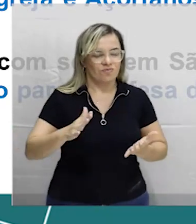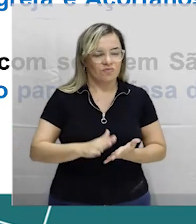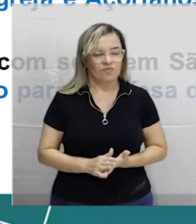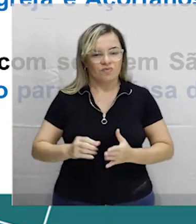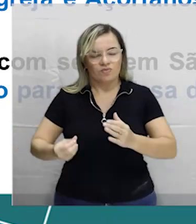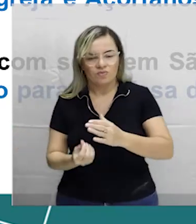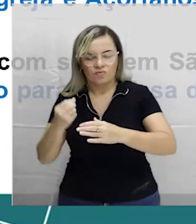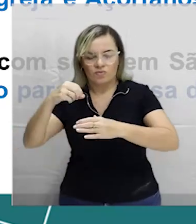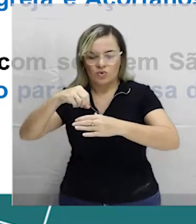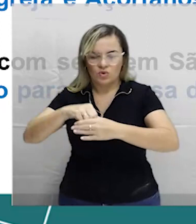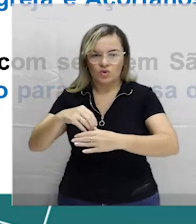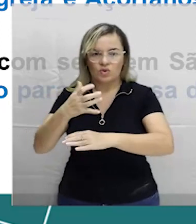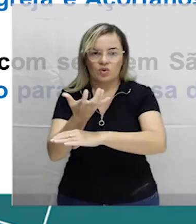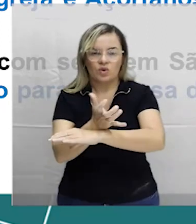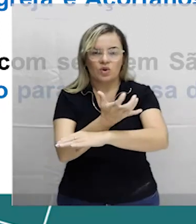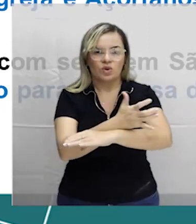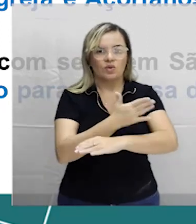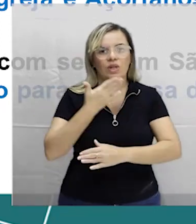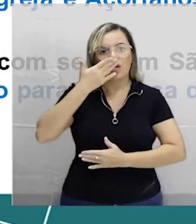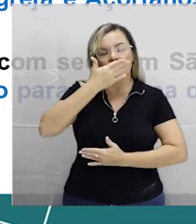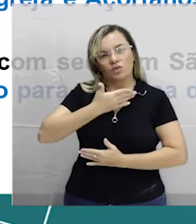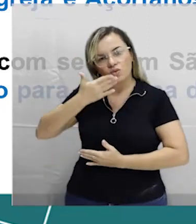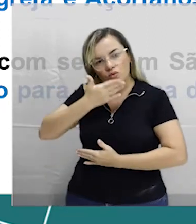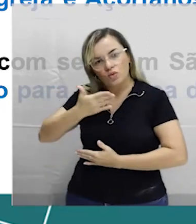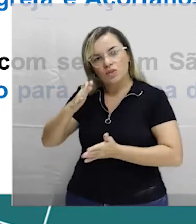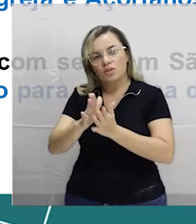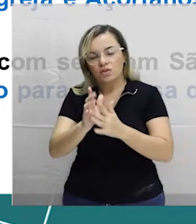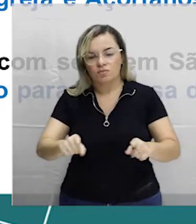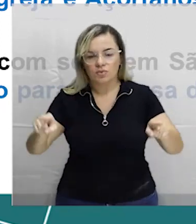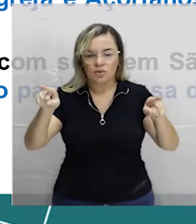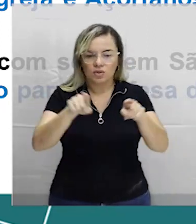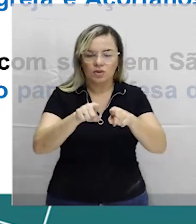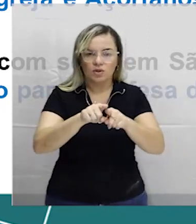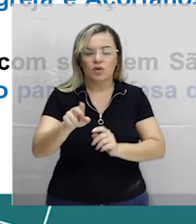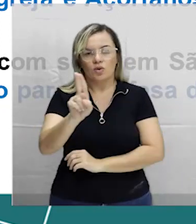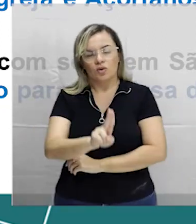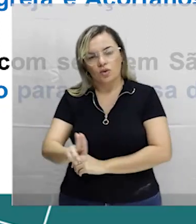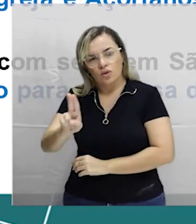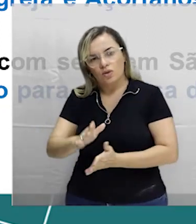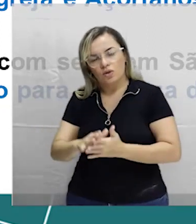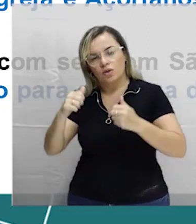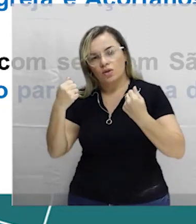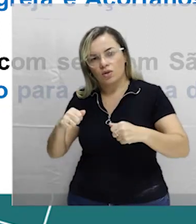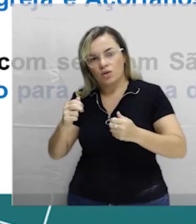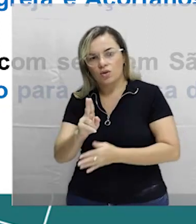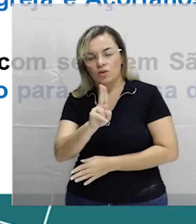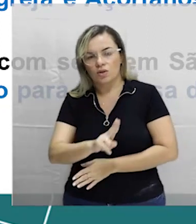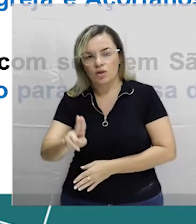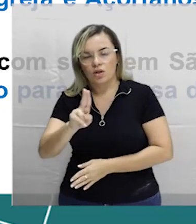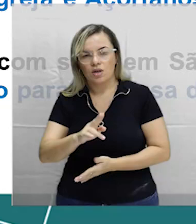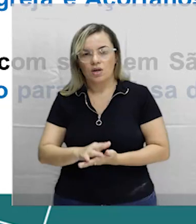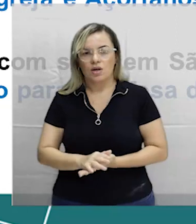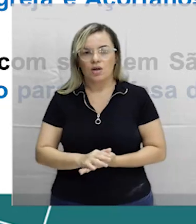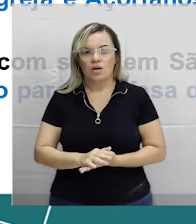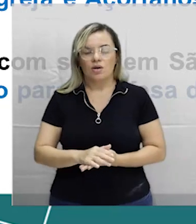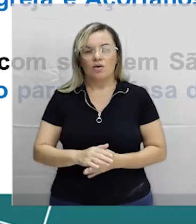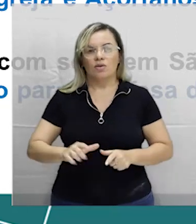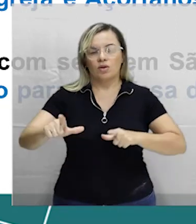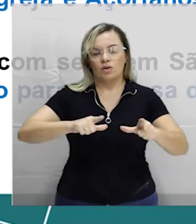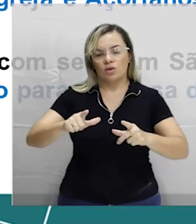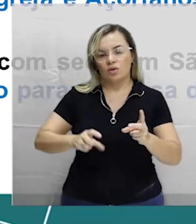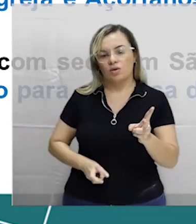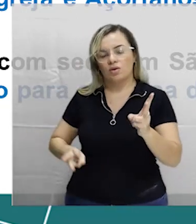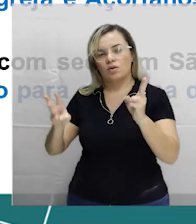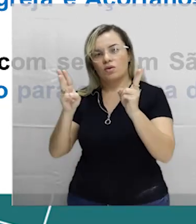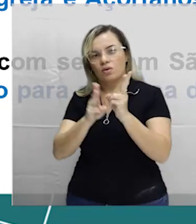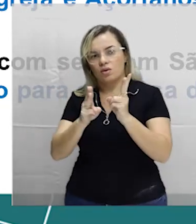da cana-de-açúcar, uma frente que vai utilizar a mão de obra indígena, a chamada frente